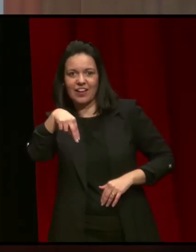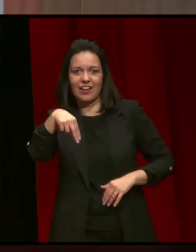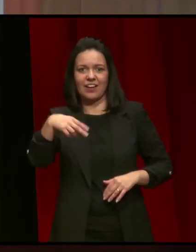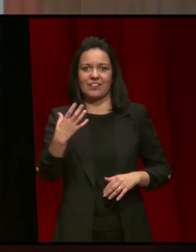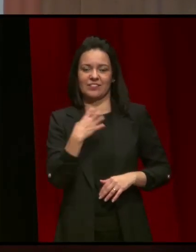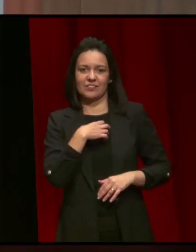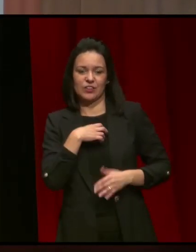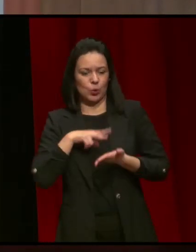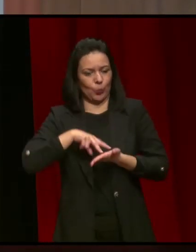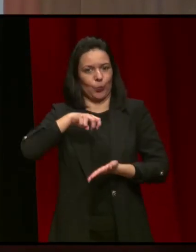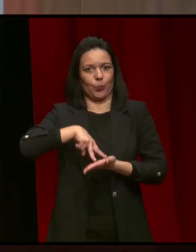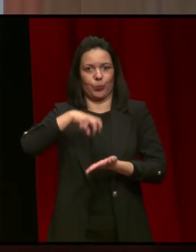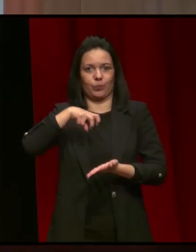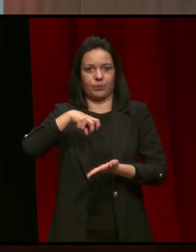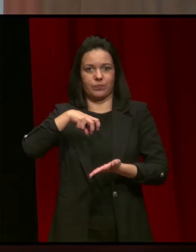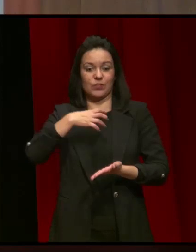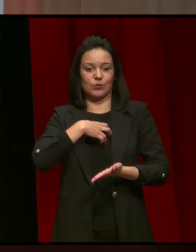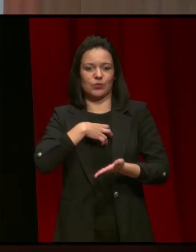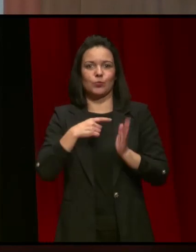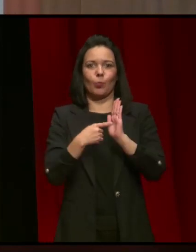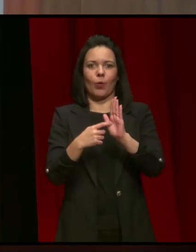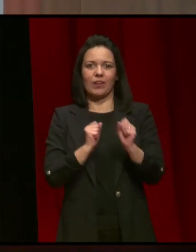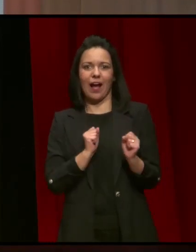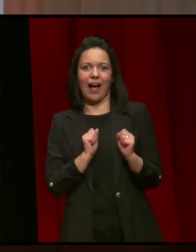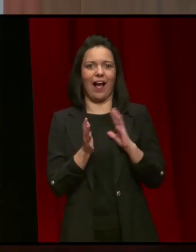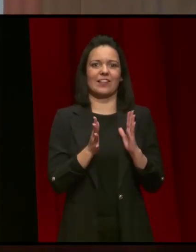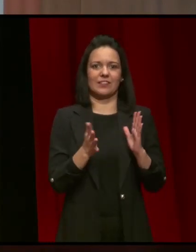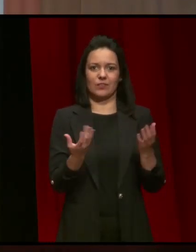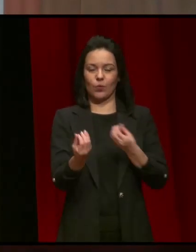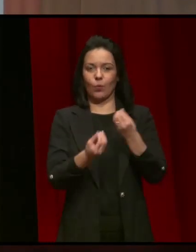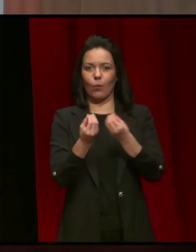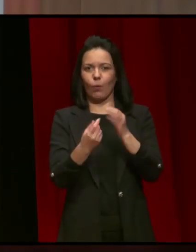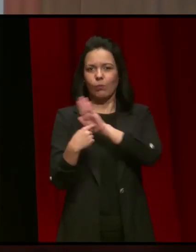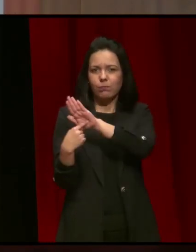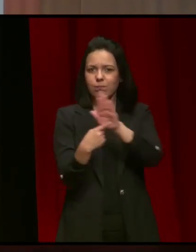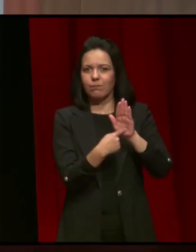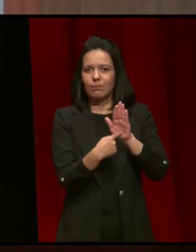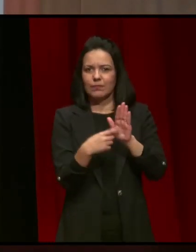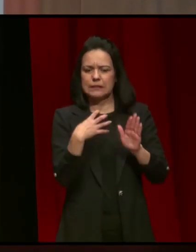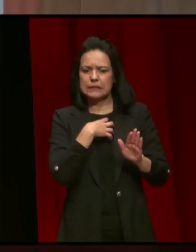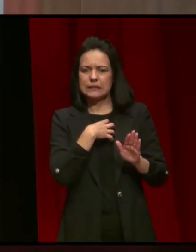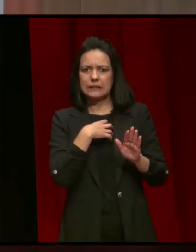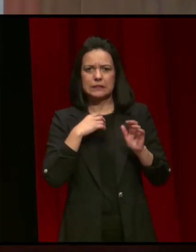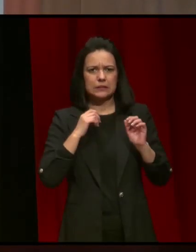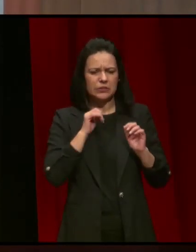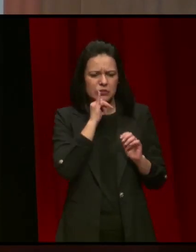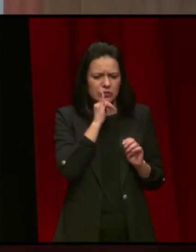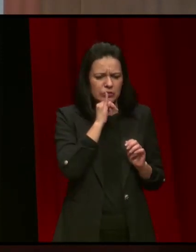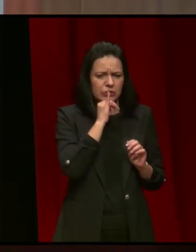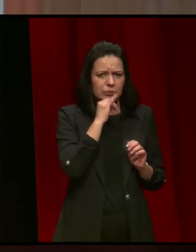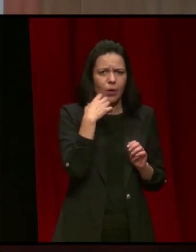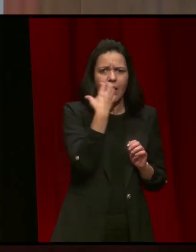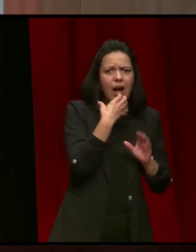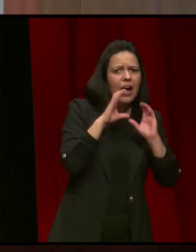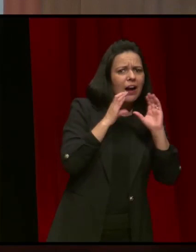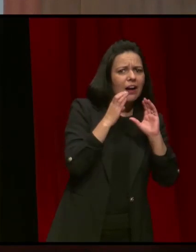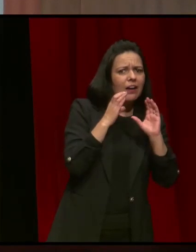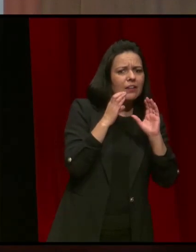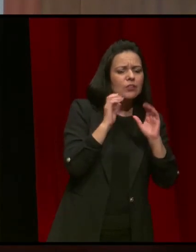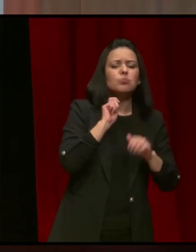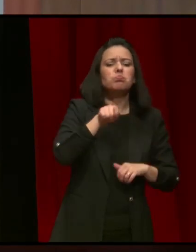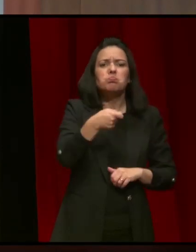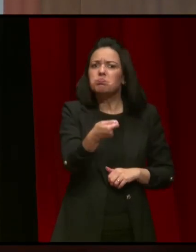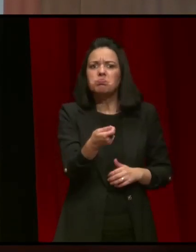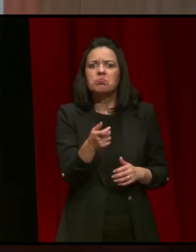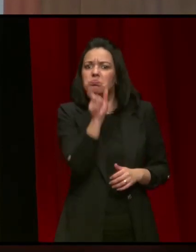verbo demonstra a ação do texto. Então, quem é que estava cantando no texto? Era Jesus?